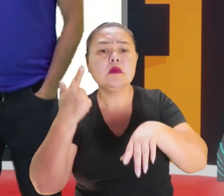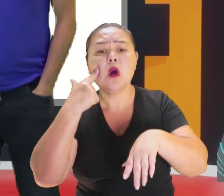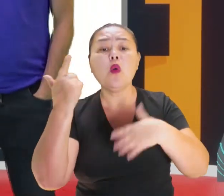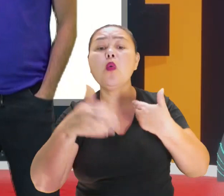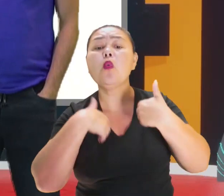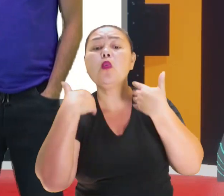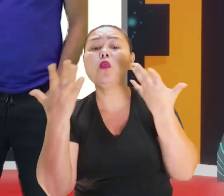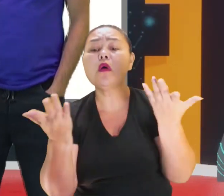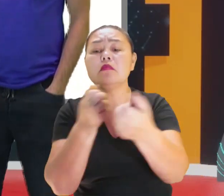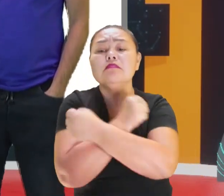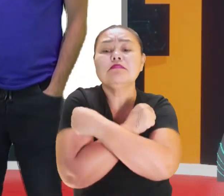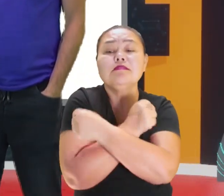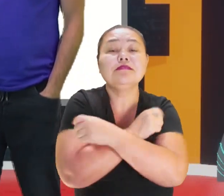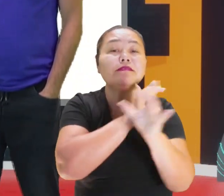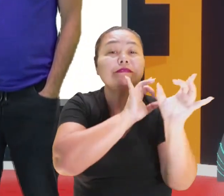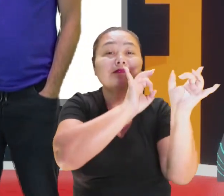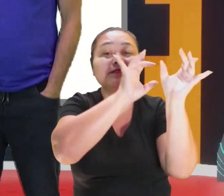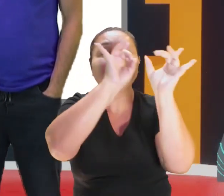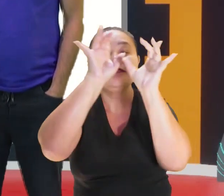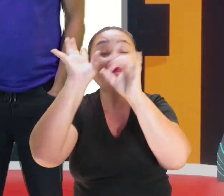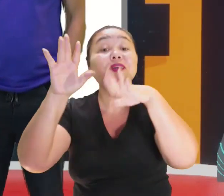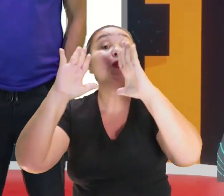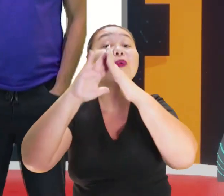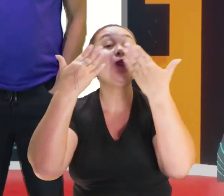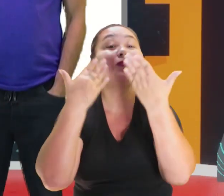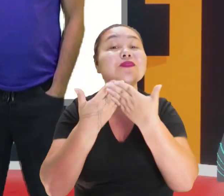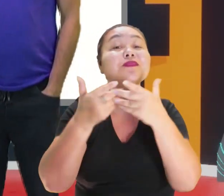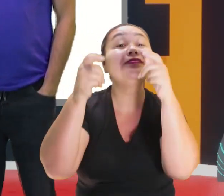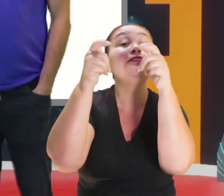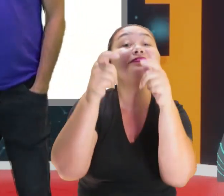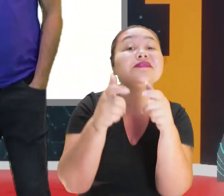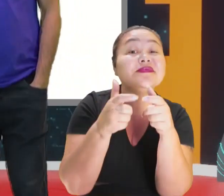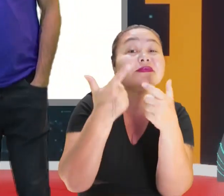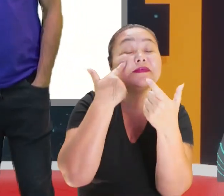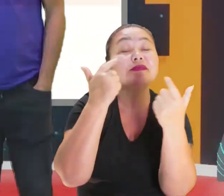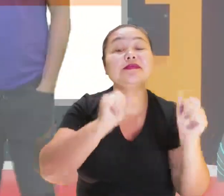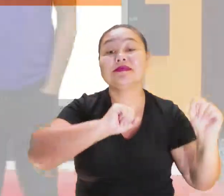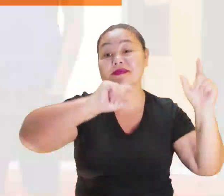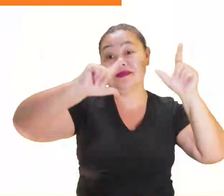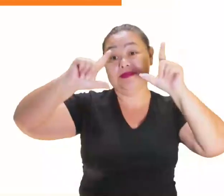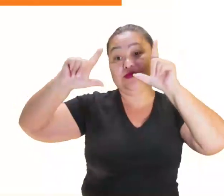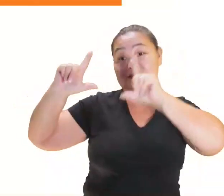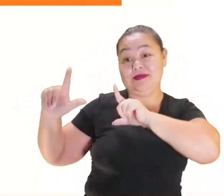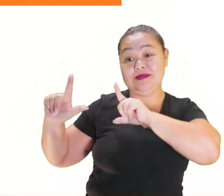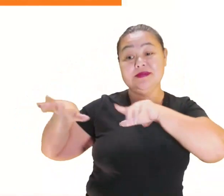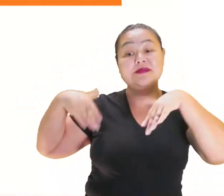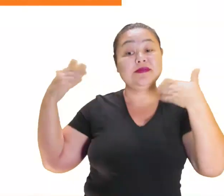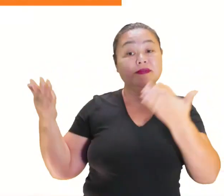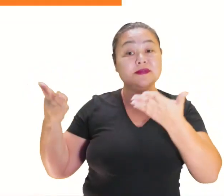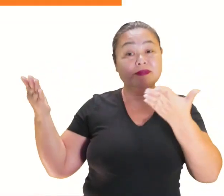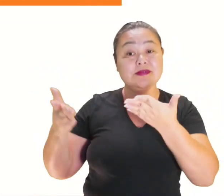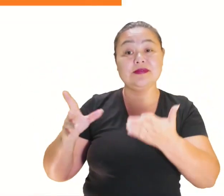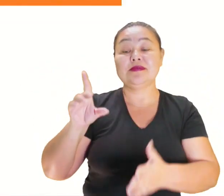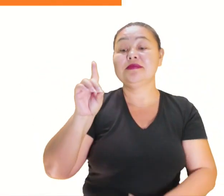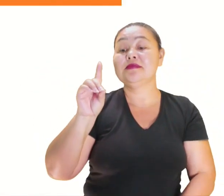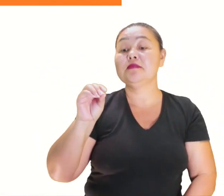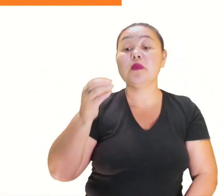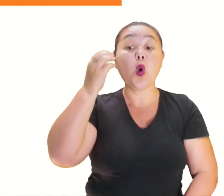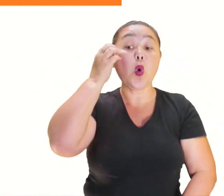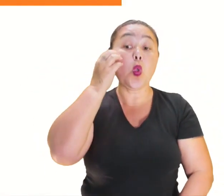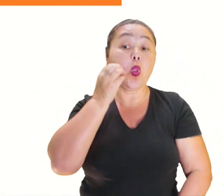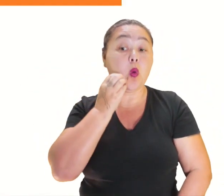qual é o abraço que vai especial para qual escola, em que localidade? Olha lá na telinha, então. A escola de hoje é a Escola Dom